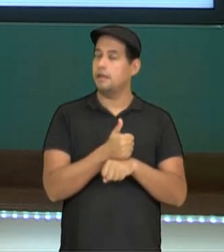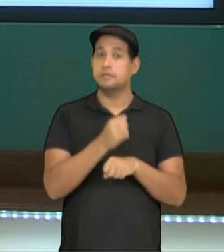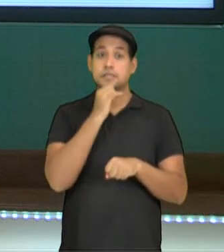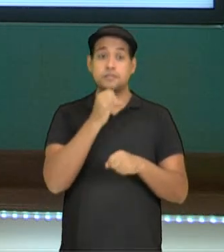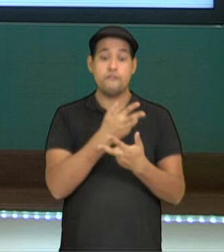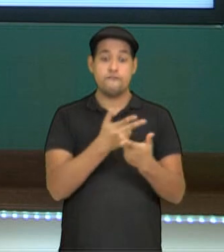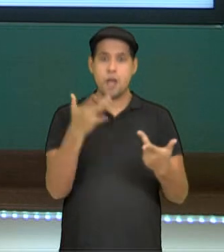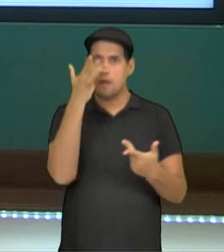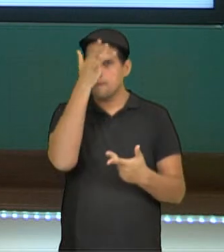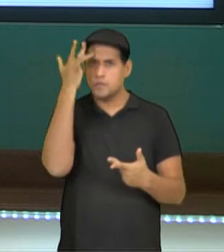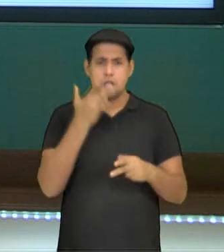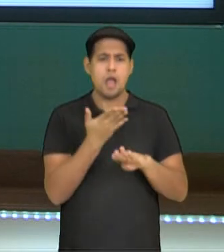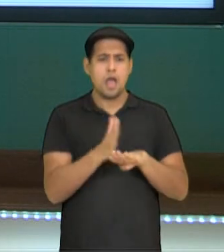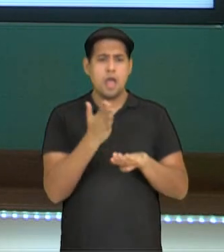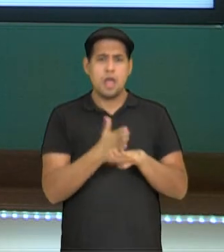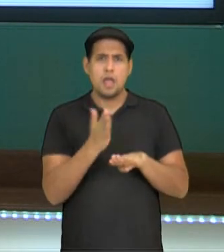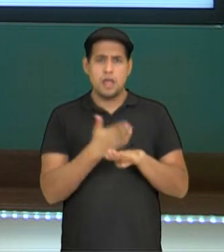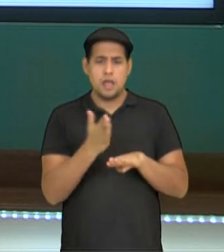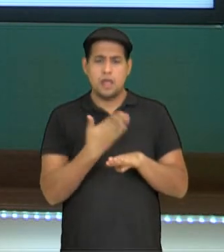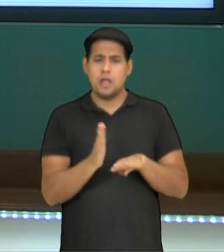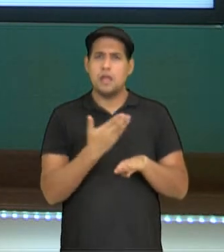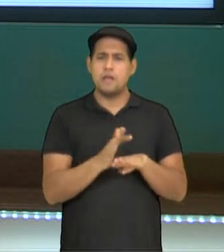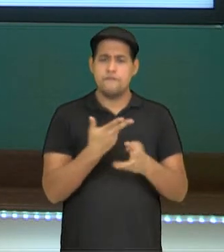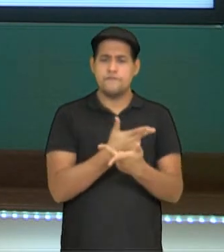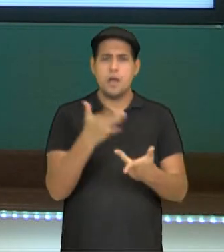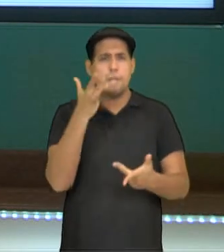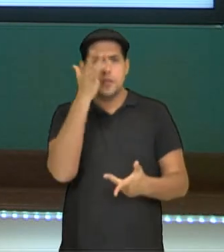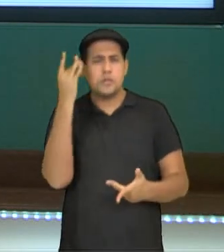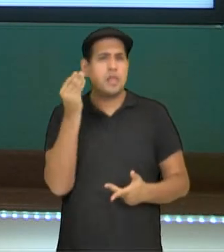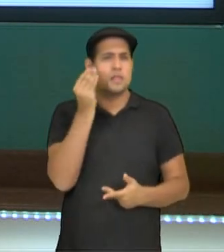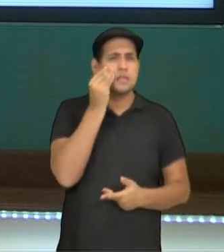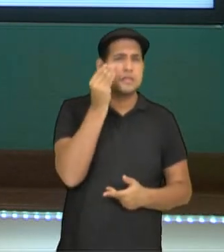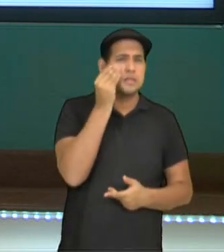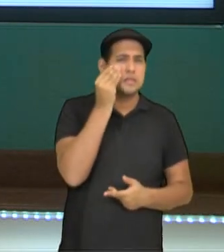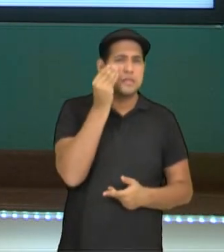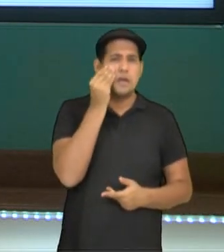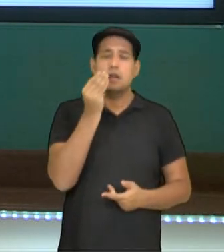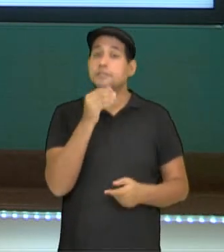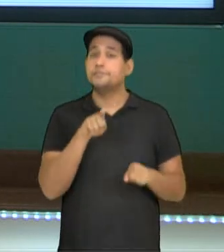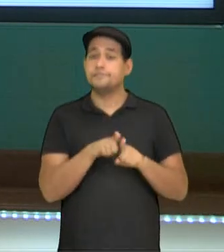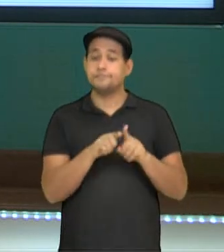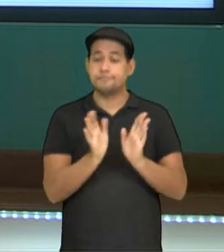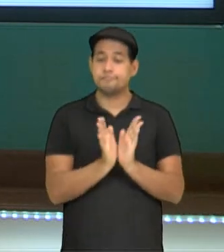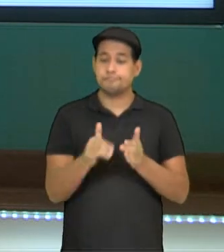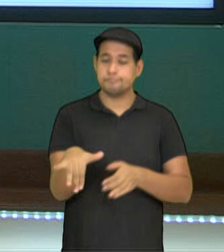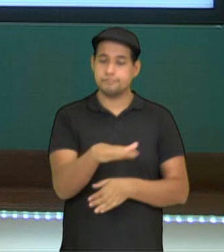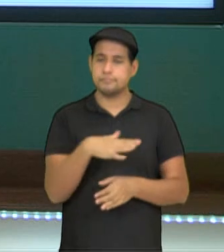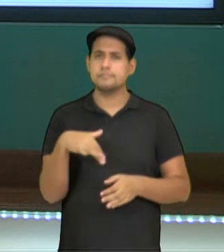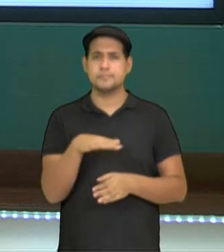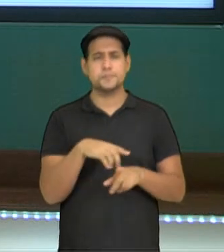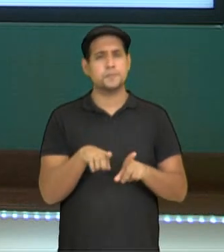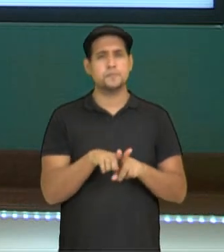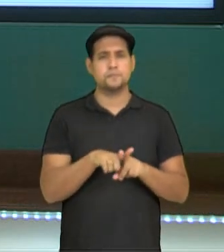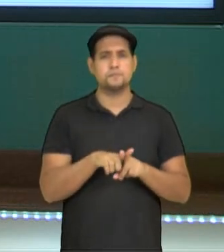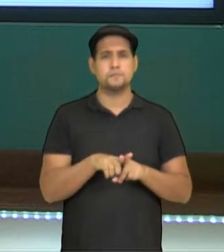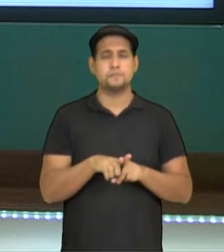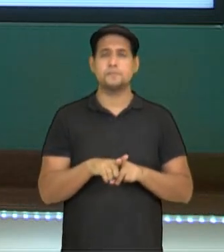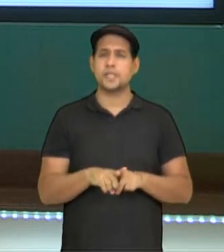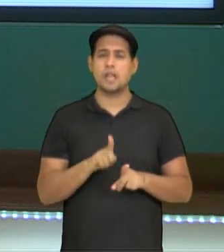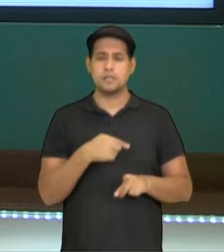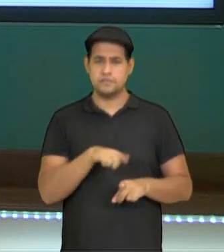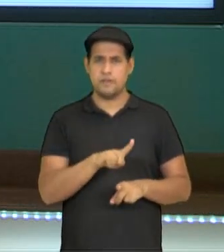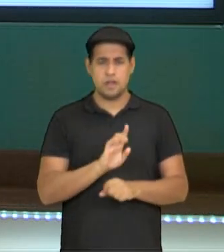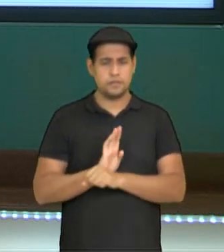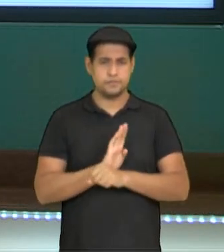mais pessoas praticando, quanto mais pessoas disputando, né, tá dentro de uma equipe, né, isso